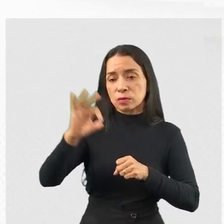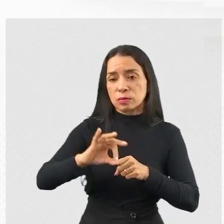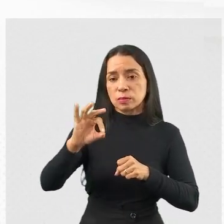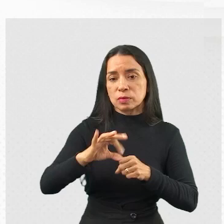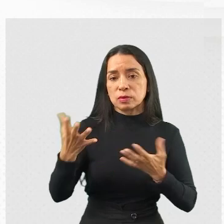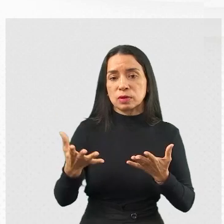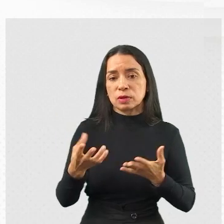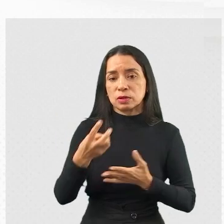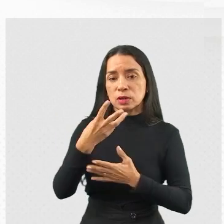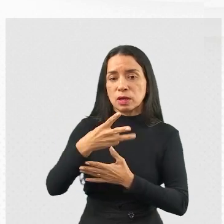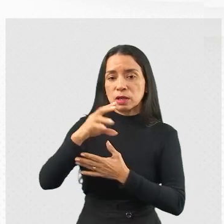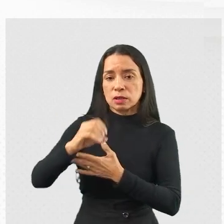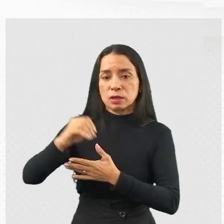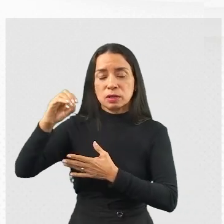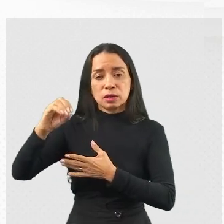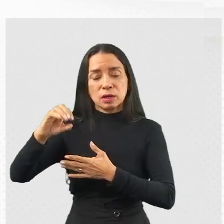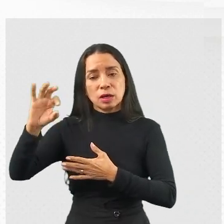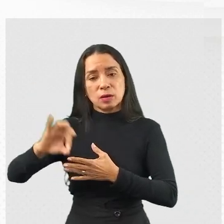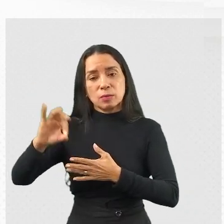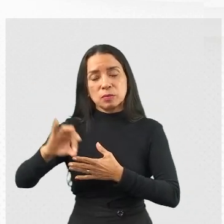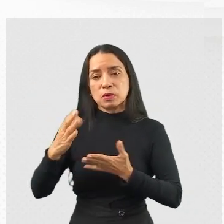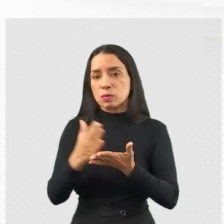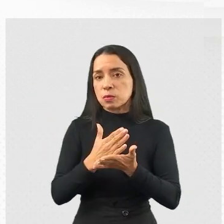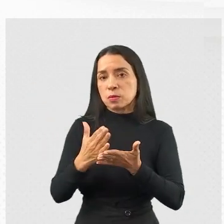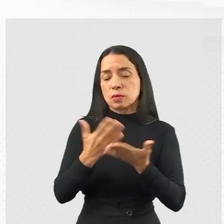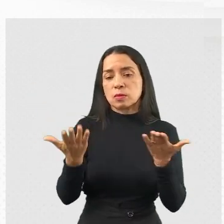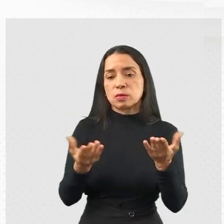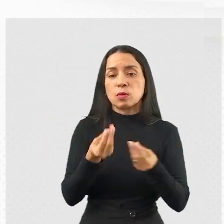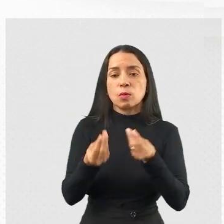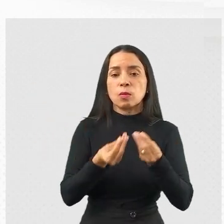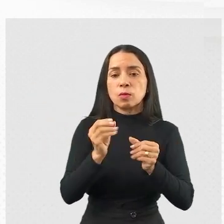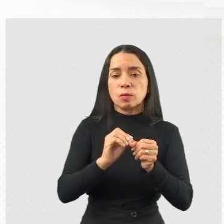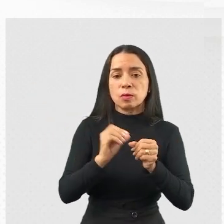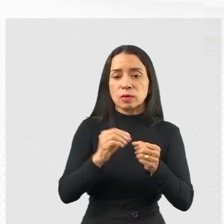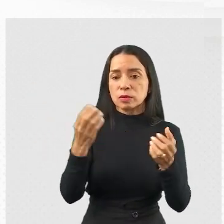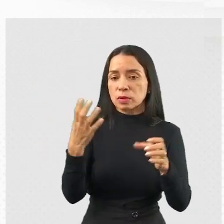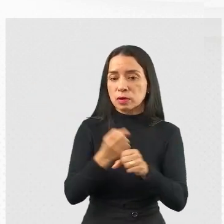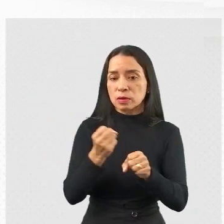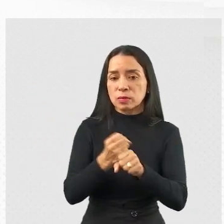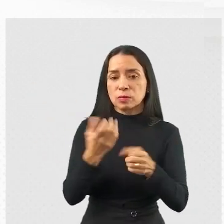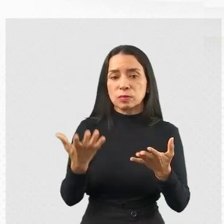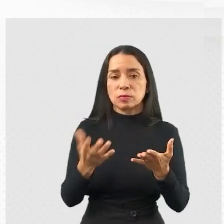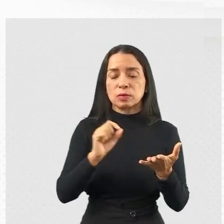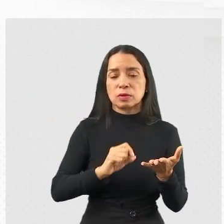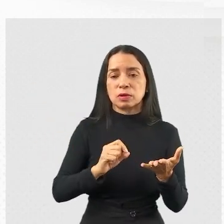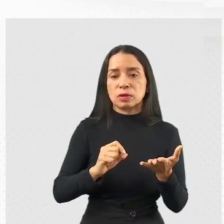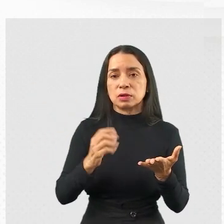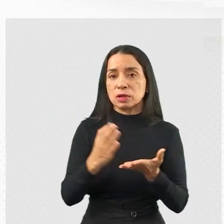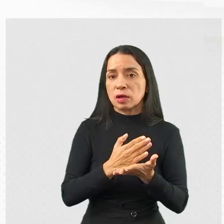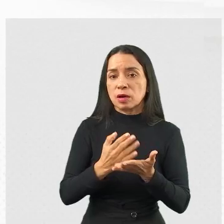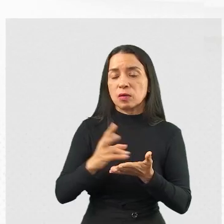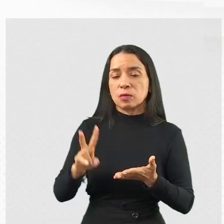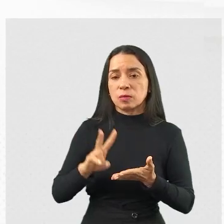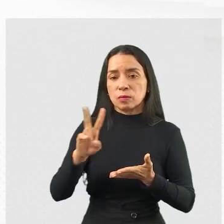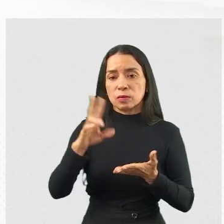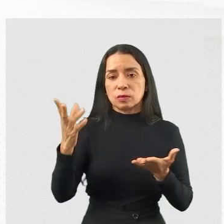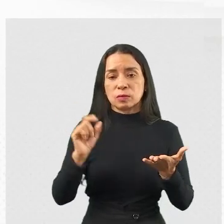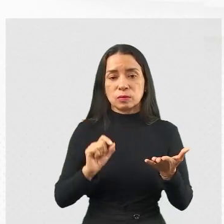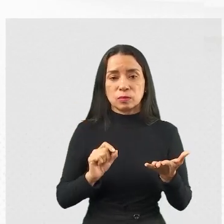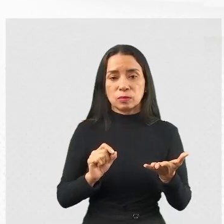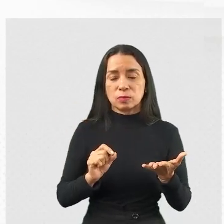é 30% de alguma coisa. Como é que eu faço para calcular uma porcentagem de um determinado valor? Quero saber